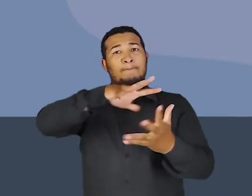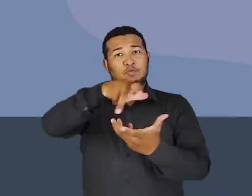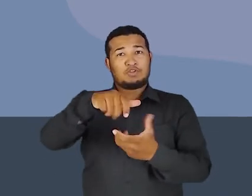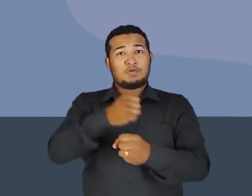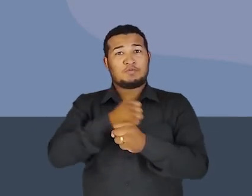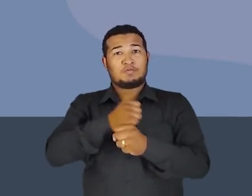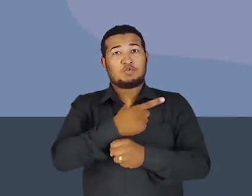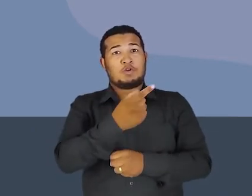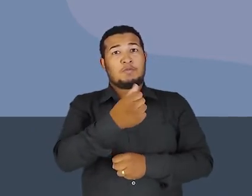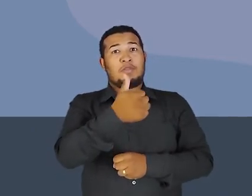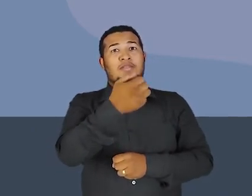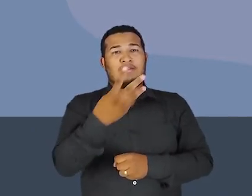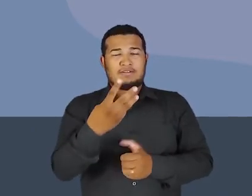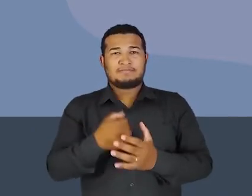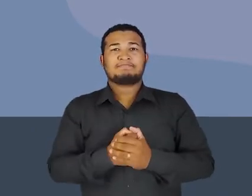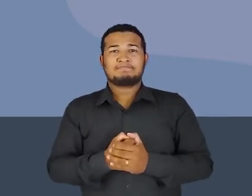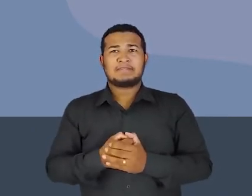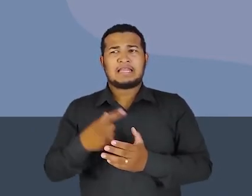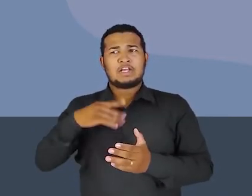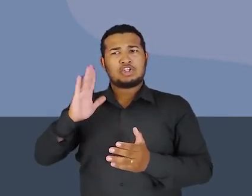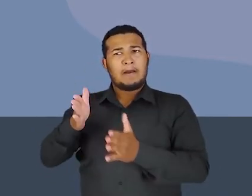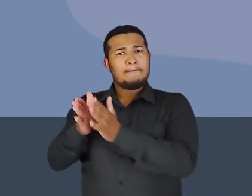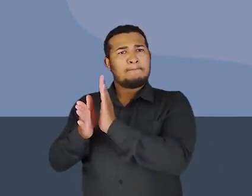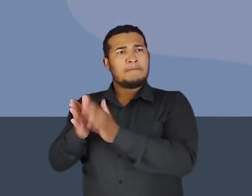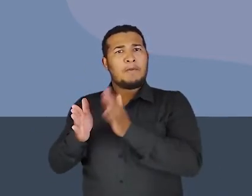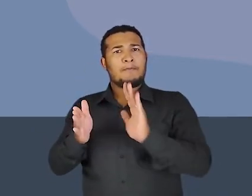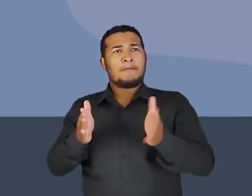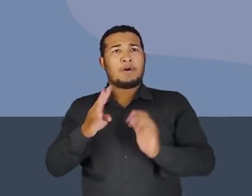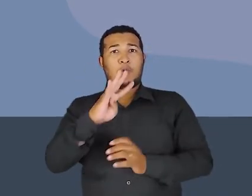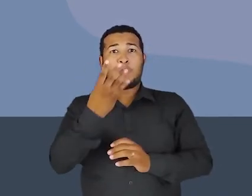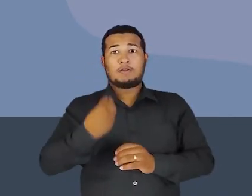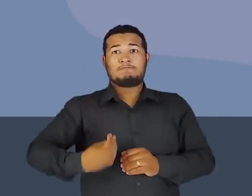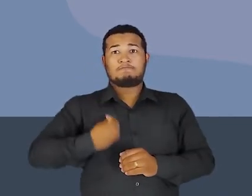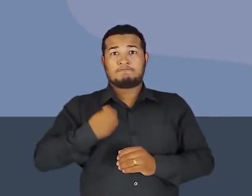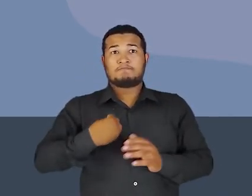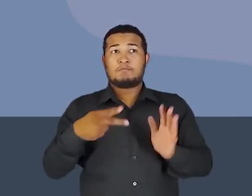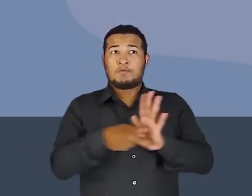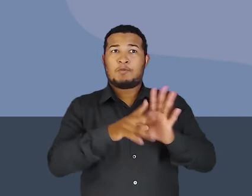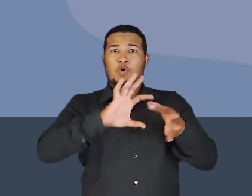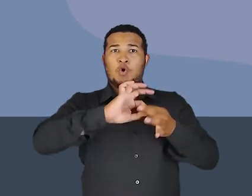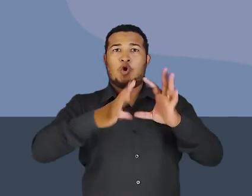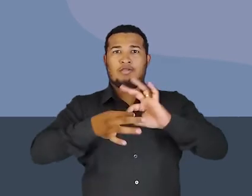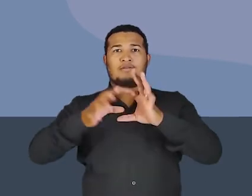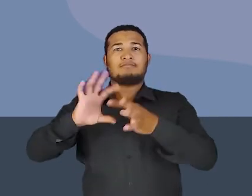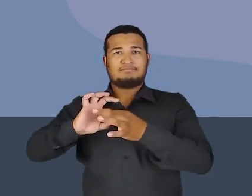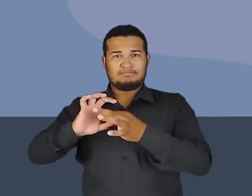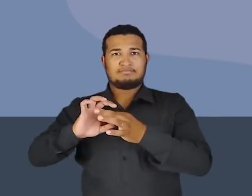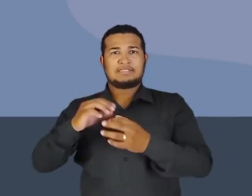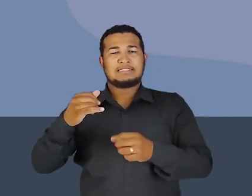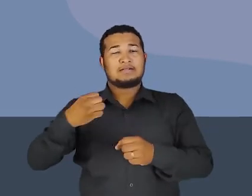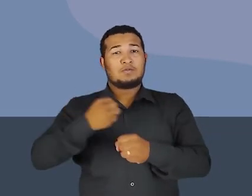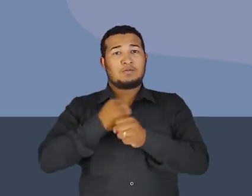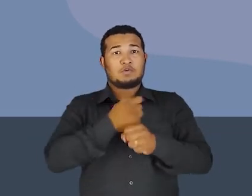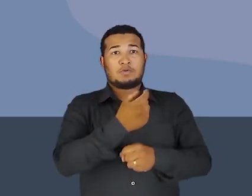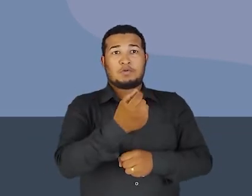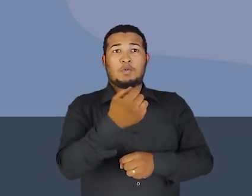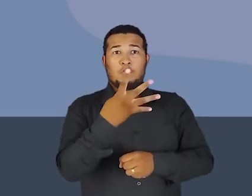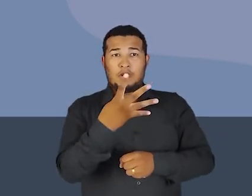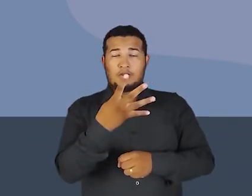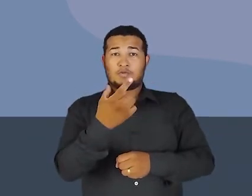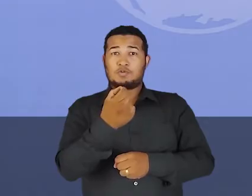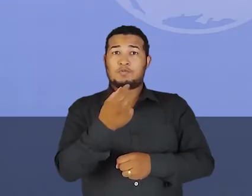2013. Em sua carreira, possui 4 participações em Jogos Olímpicos. 2004, 2008,